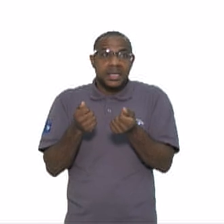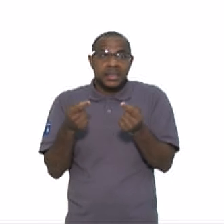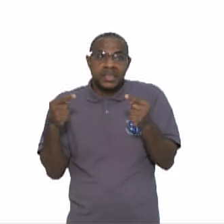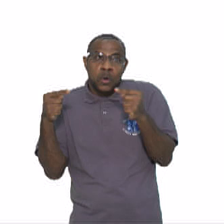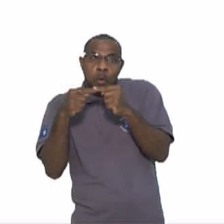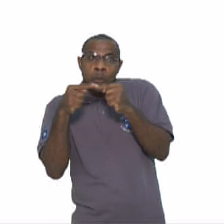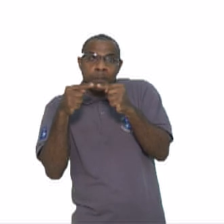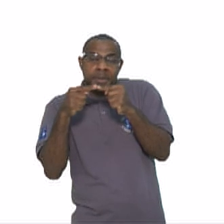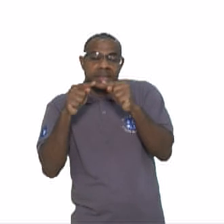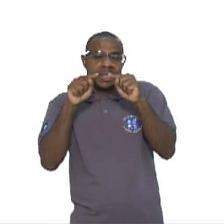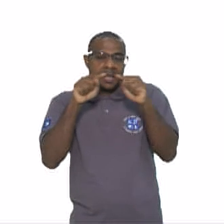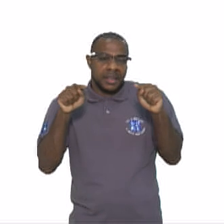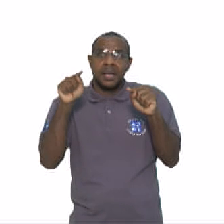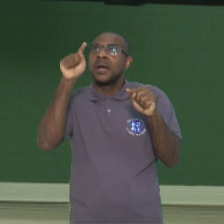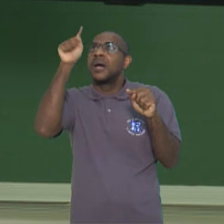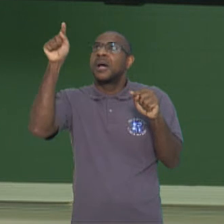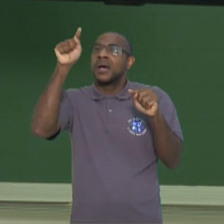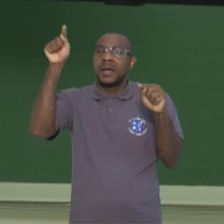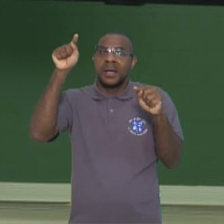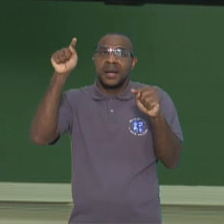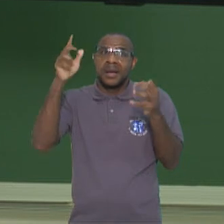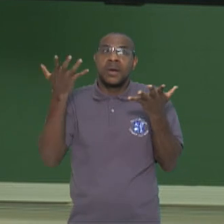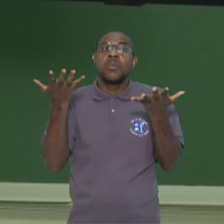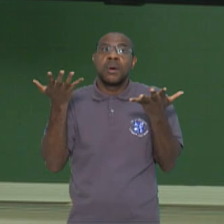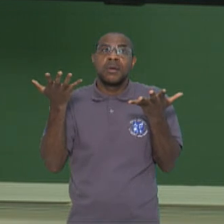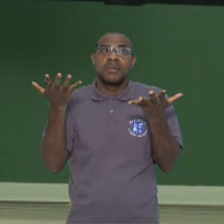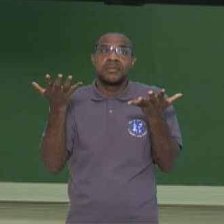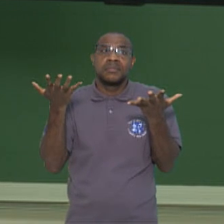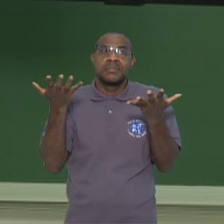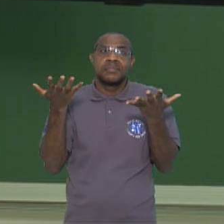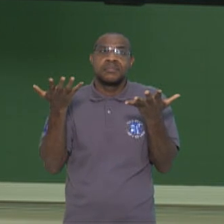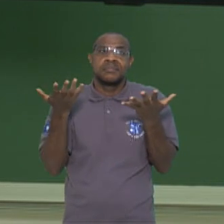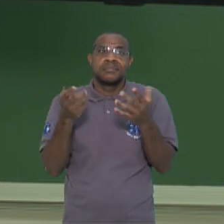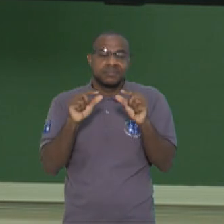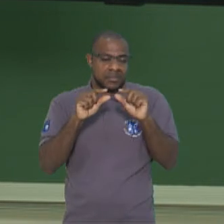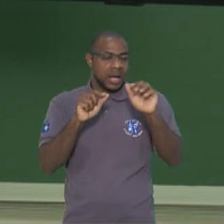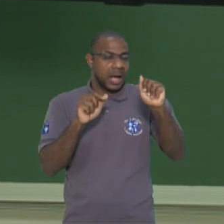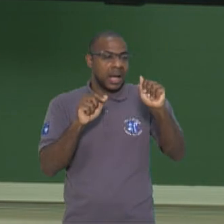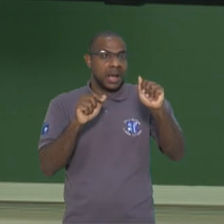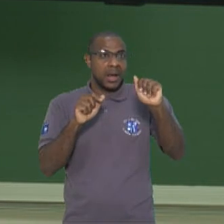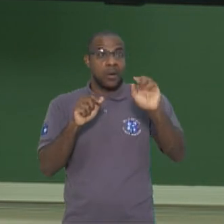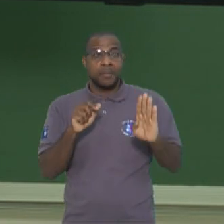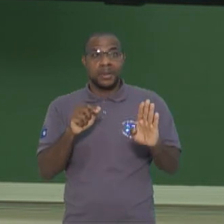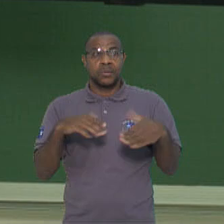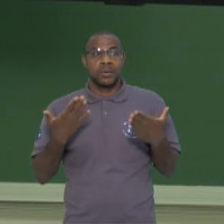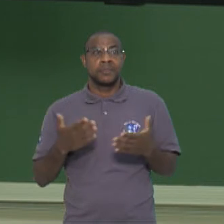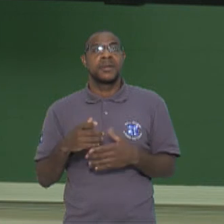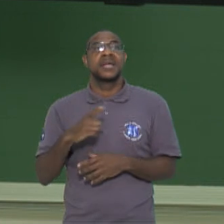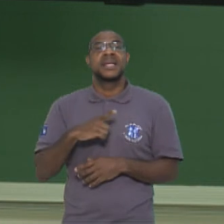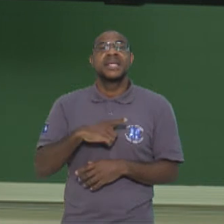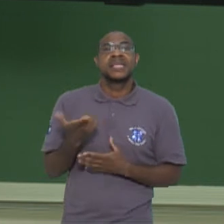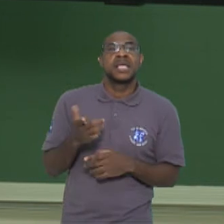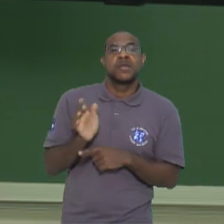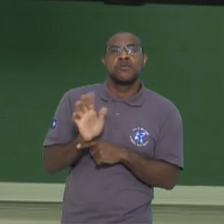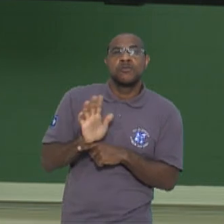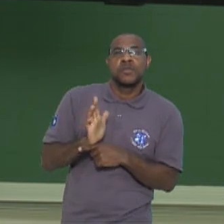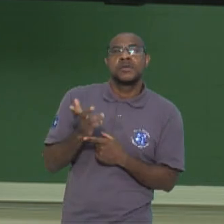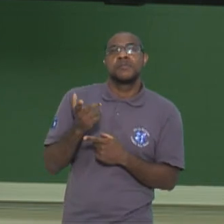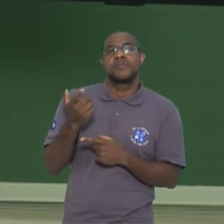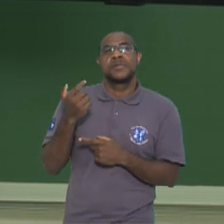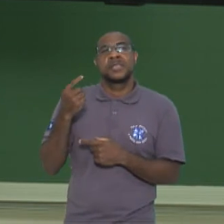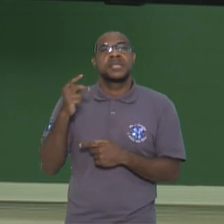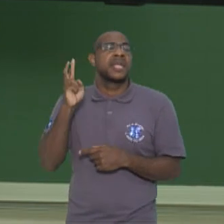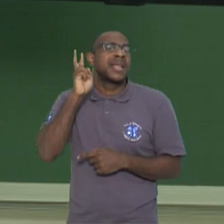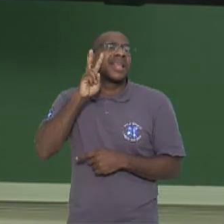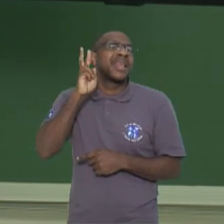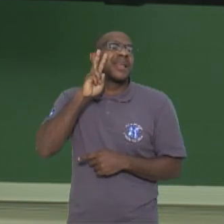existe algo no cinema que é bastante lembrado pelas pessoas e que, inclusive, quando se